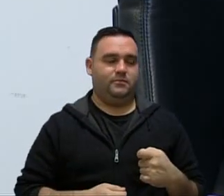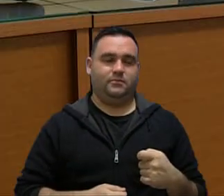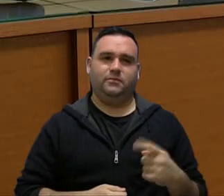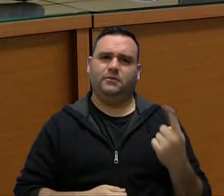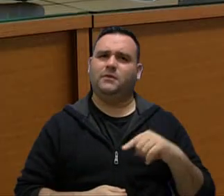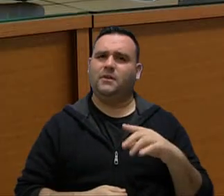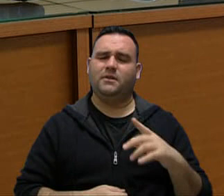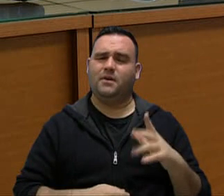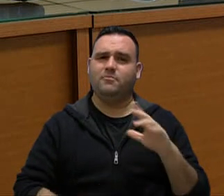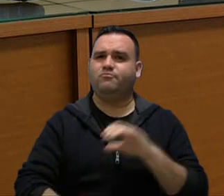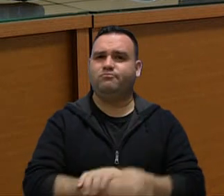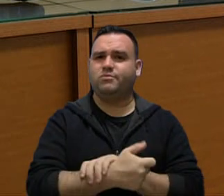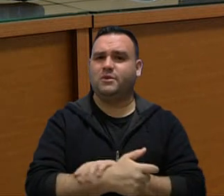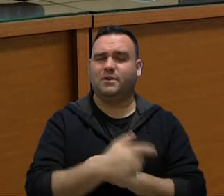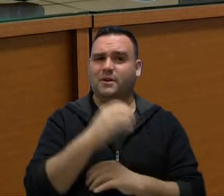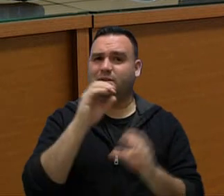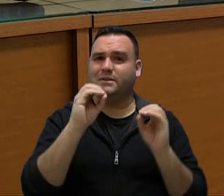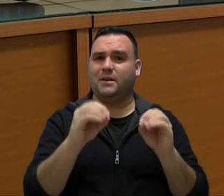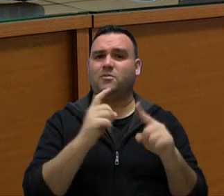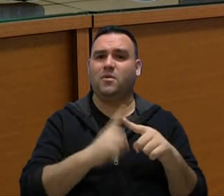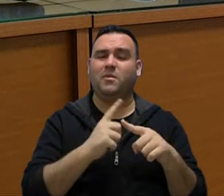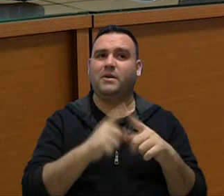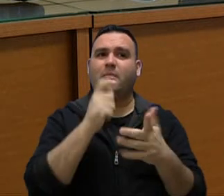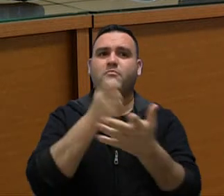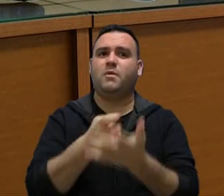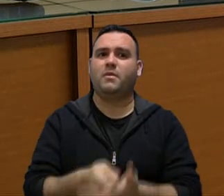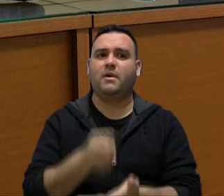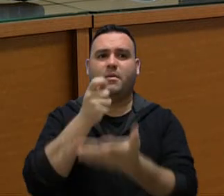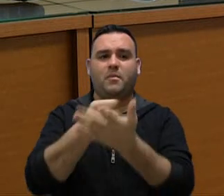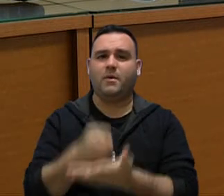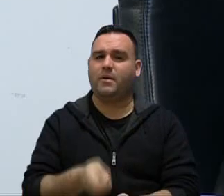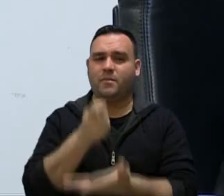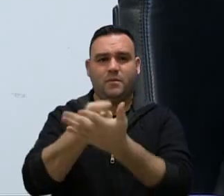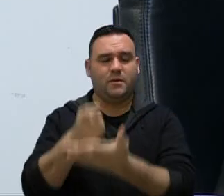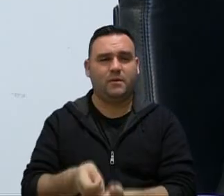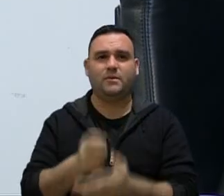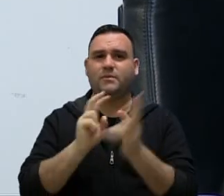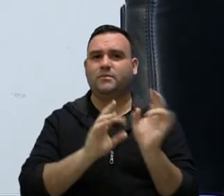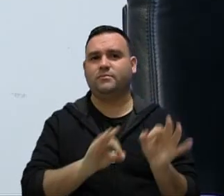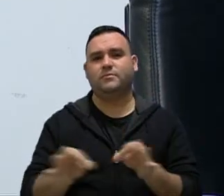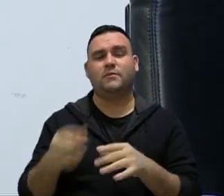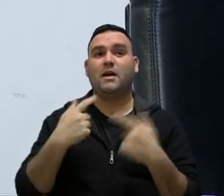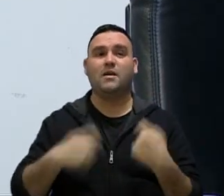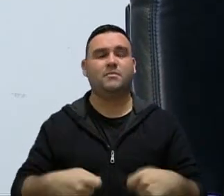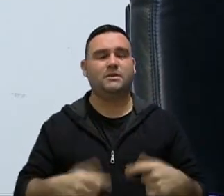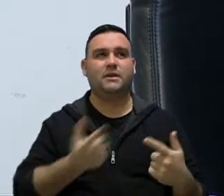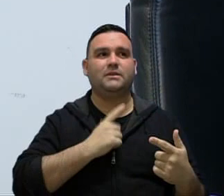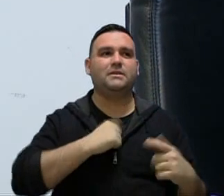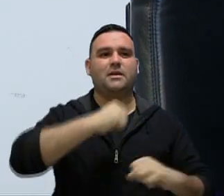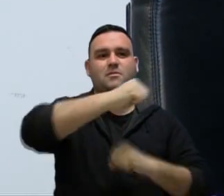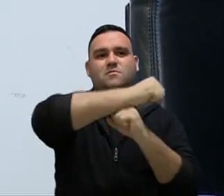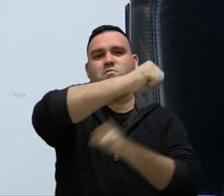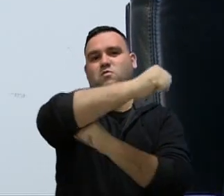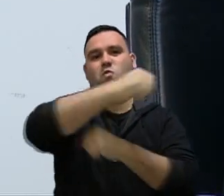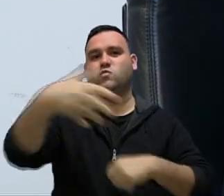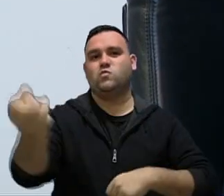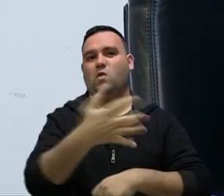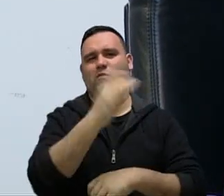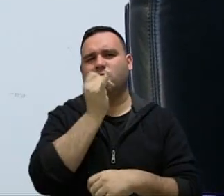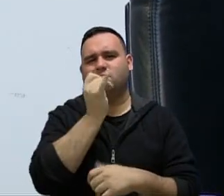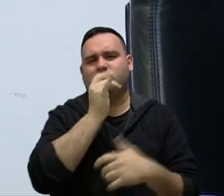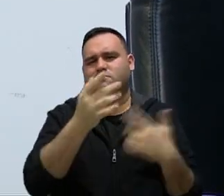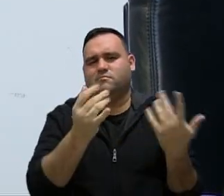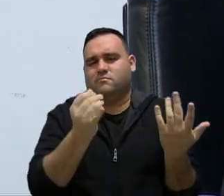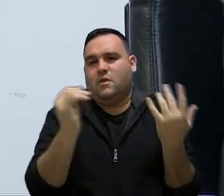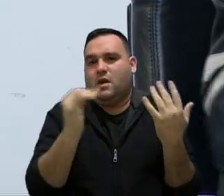essa semana toda aí é praticamente a zero porque só vai só vai pagar conta só fica fazendo conta ai ai precisa fazer um viaduto novo viaduto